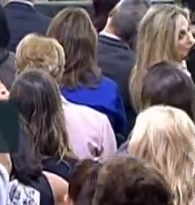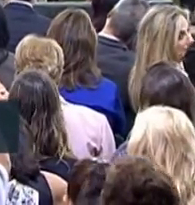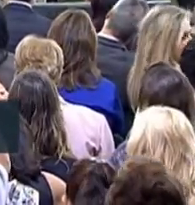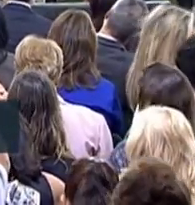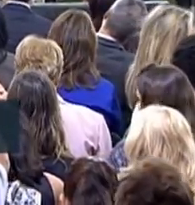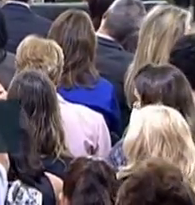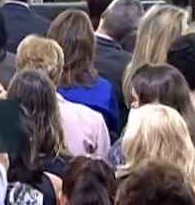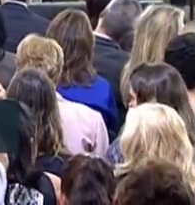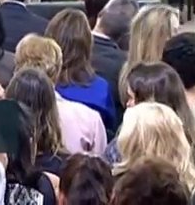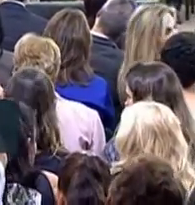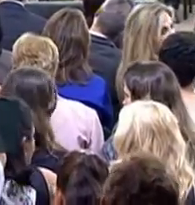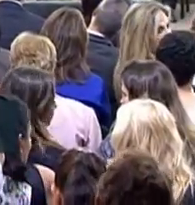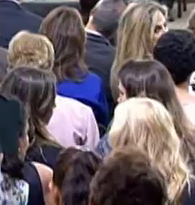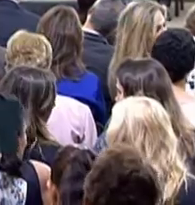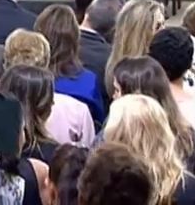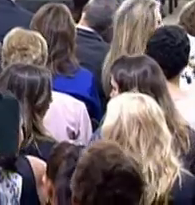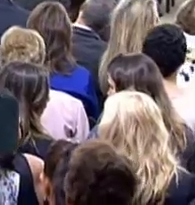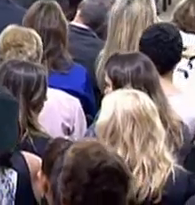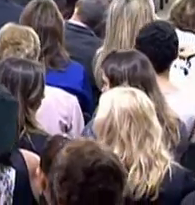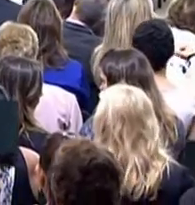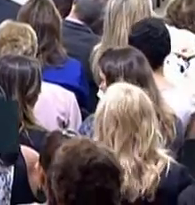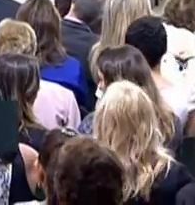E aí